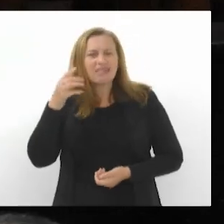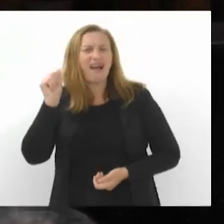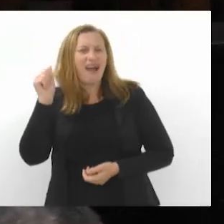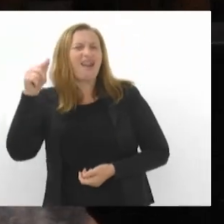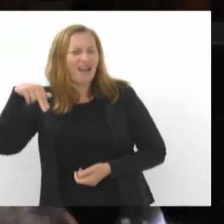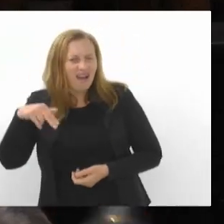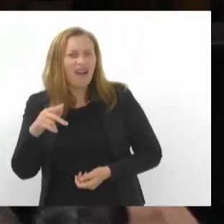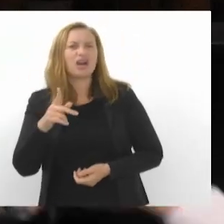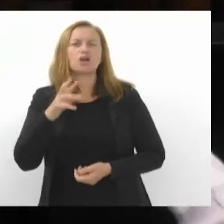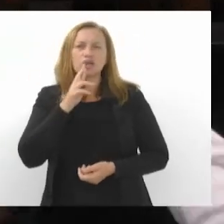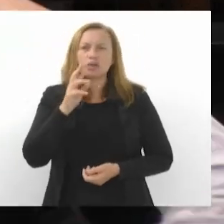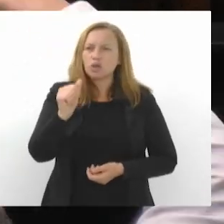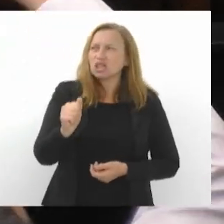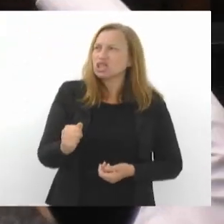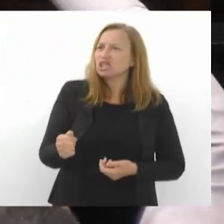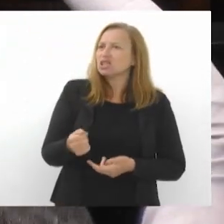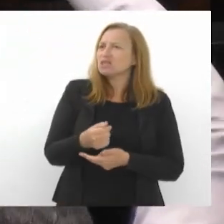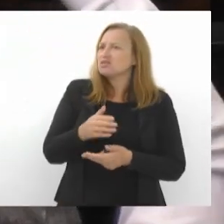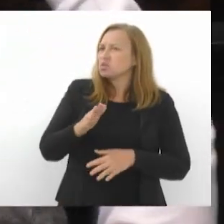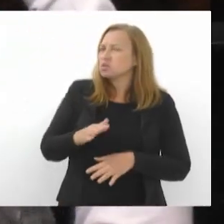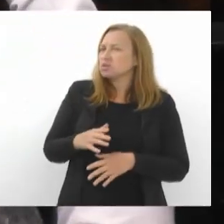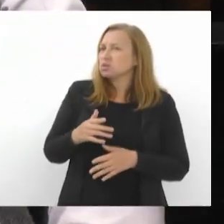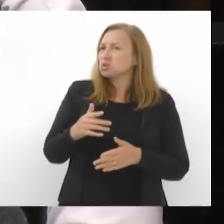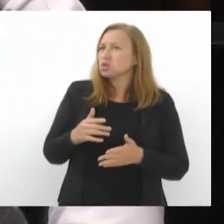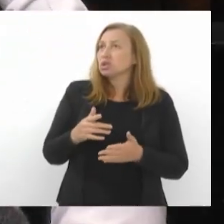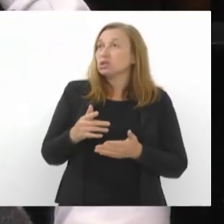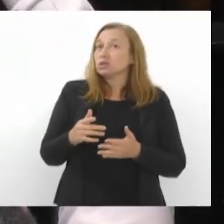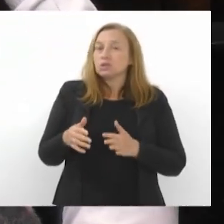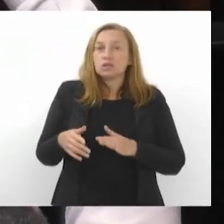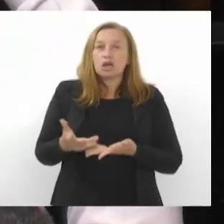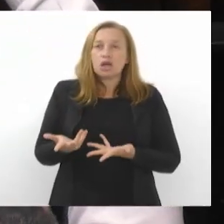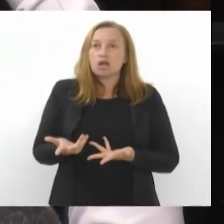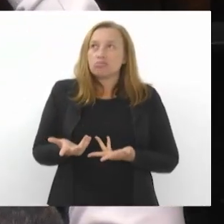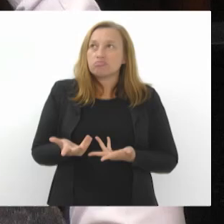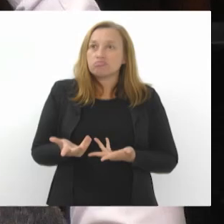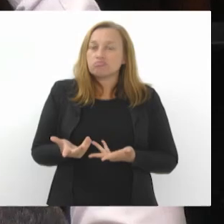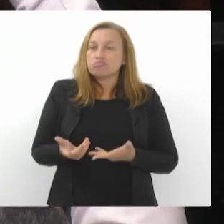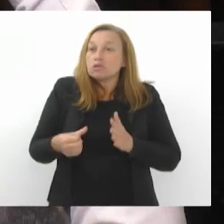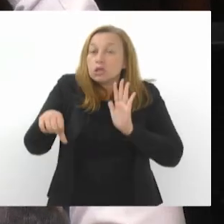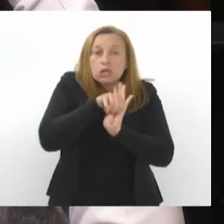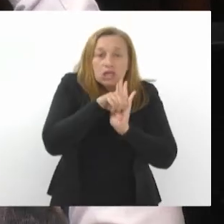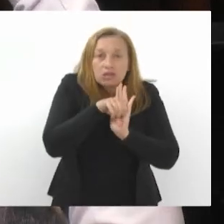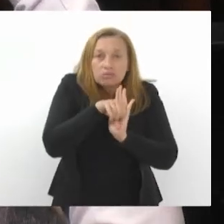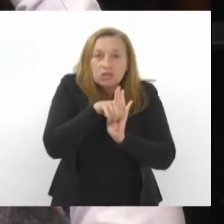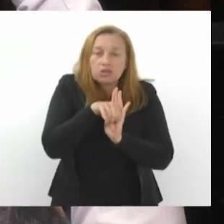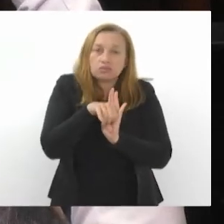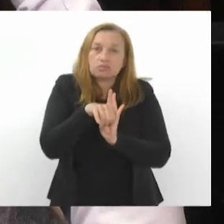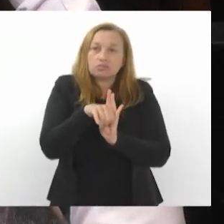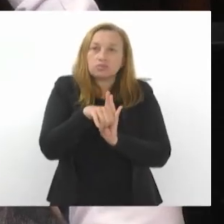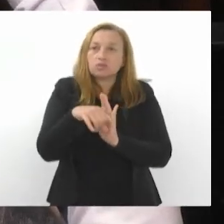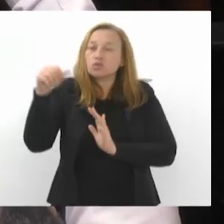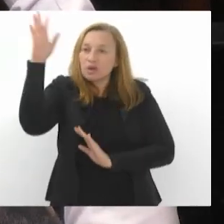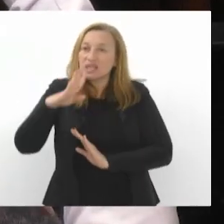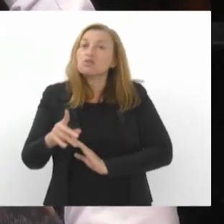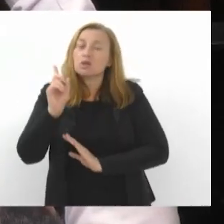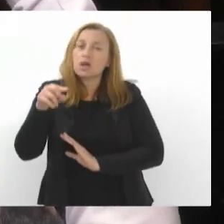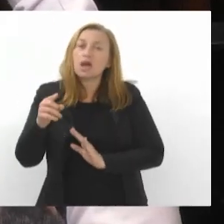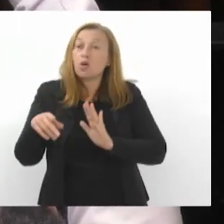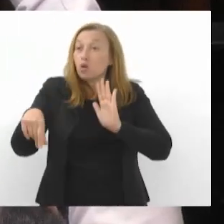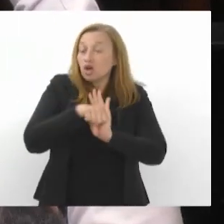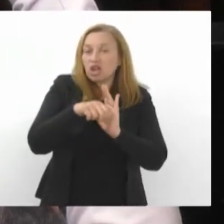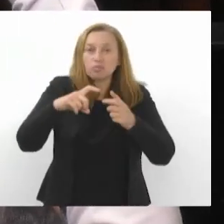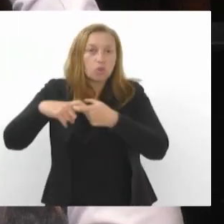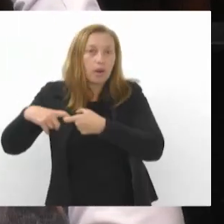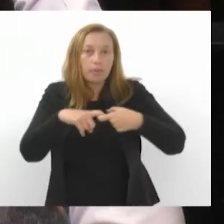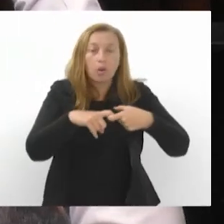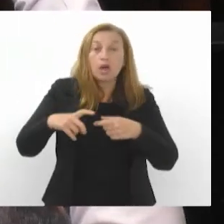deputado Amorim, enfrentamos uma das maiores máfias do Brasil, que se chama a máfia do reboque. E